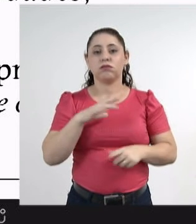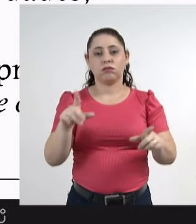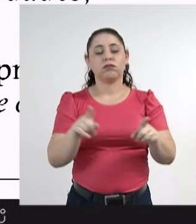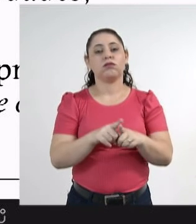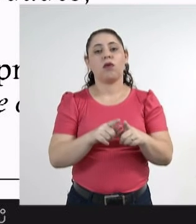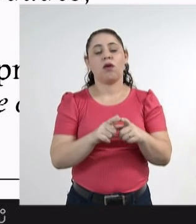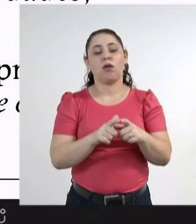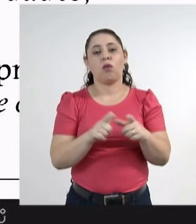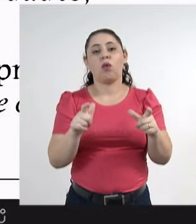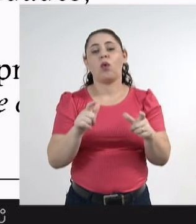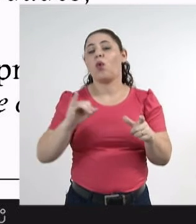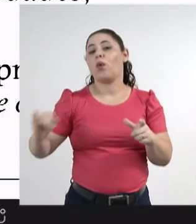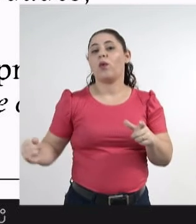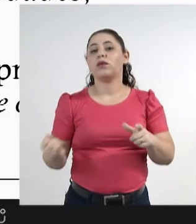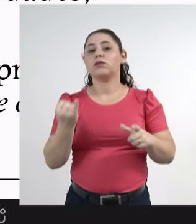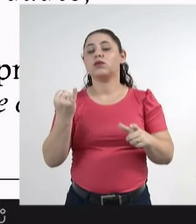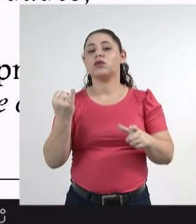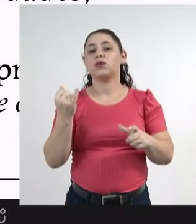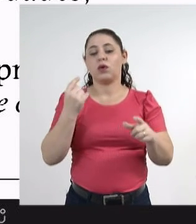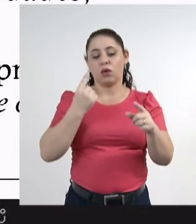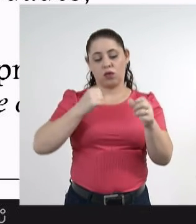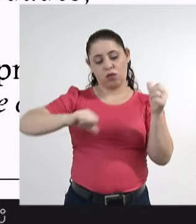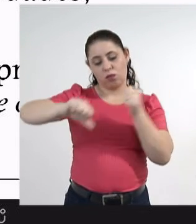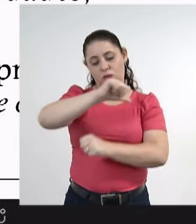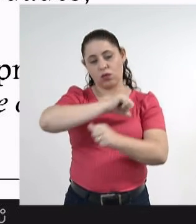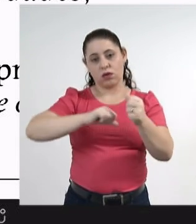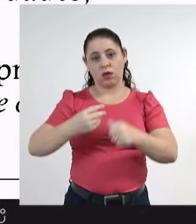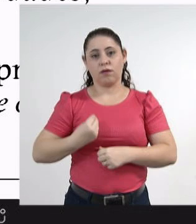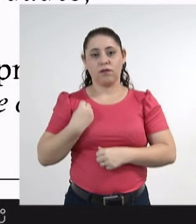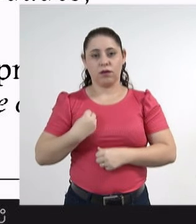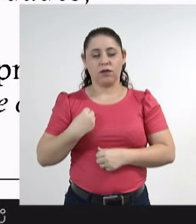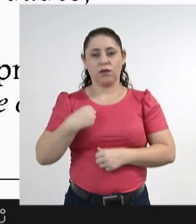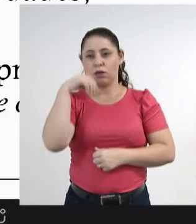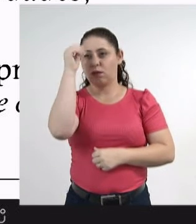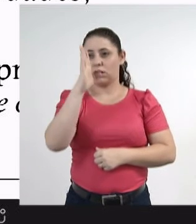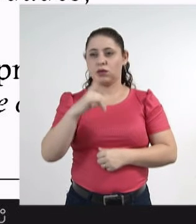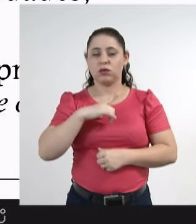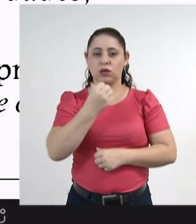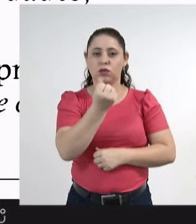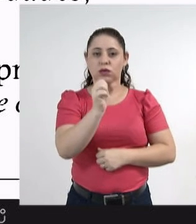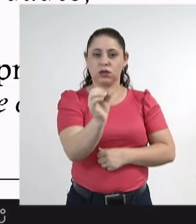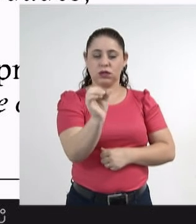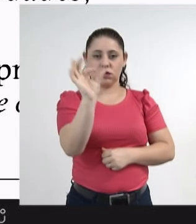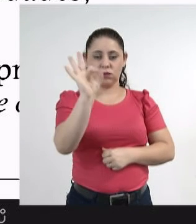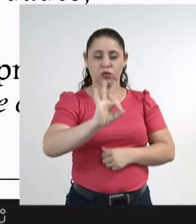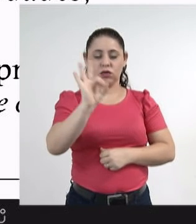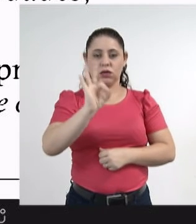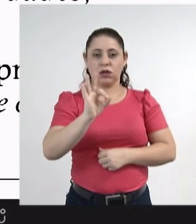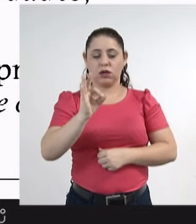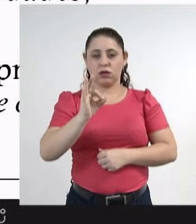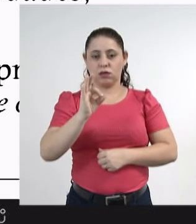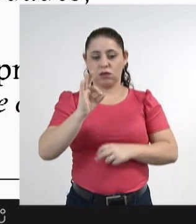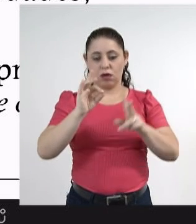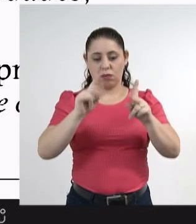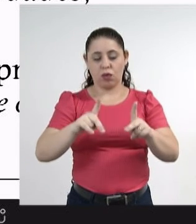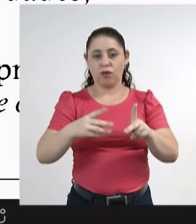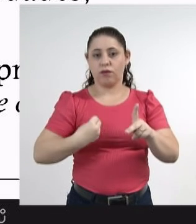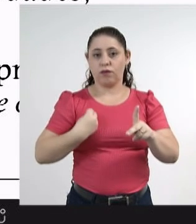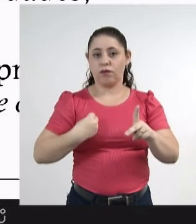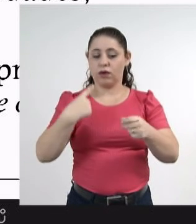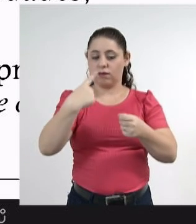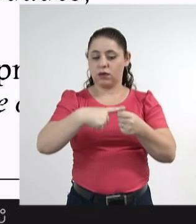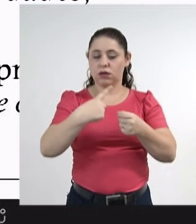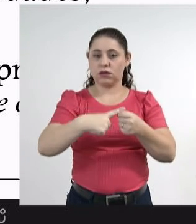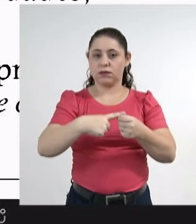uma grande oportunidade de inovar e mudar nosso ambiente. O Brasil tem 86% da população em cidades, e as